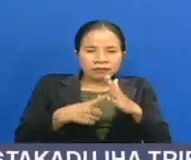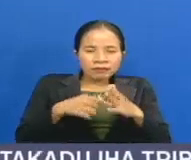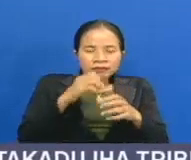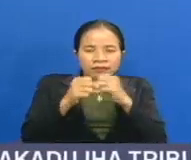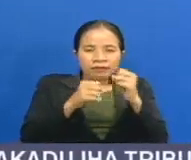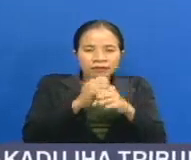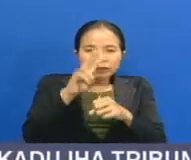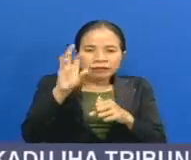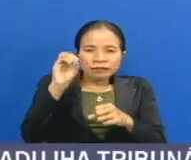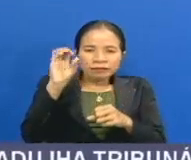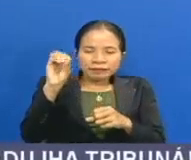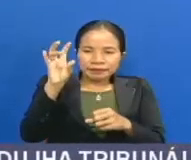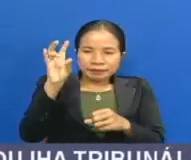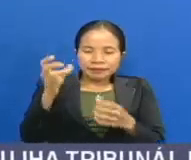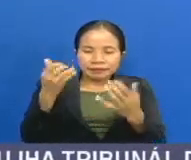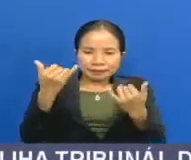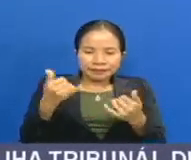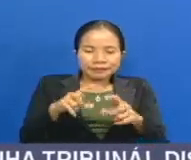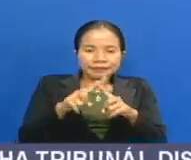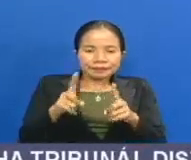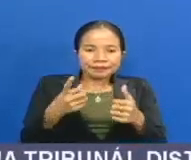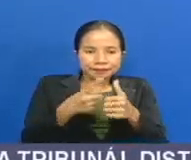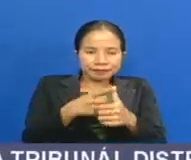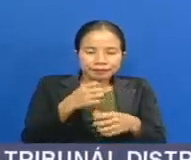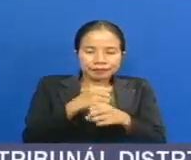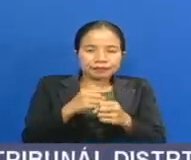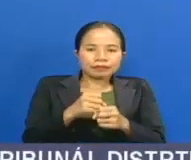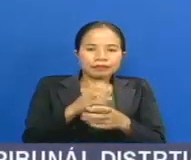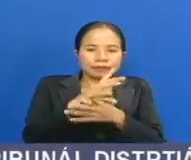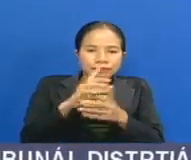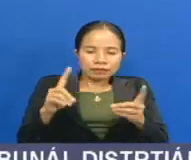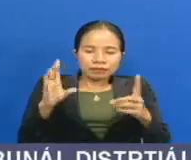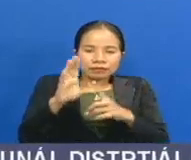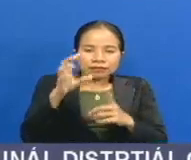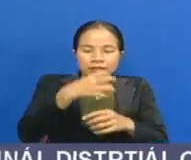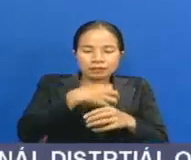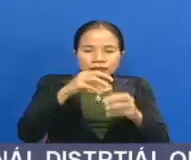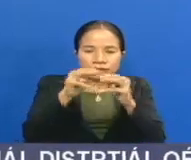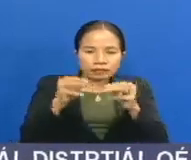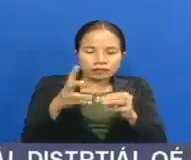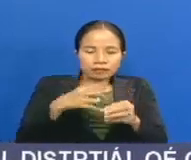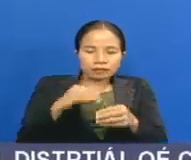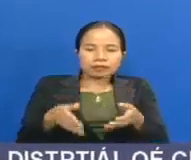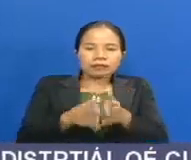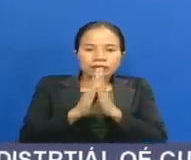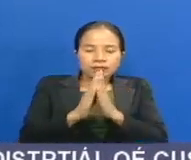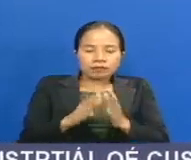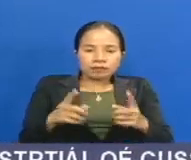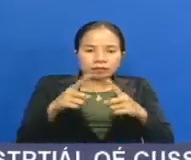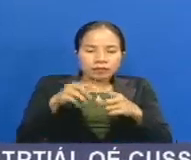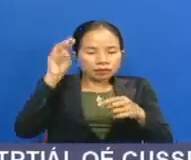Rusitinang Rihun Ruajito, to agora. Mai be antes, halo destruição. Comando Polícia Município de Ili, se russo autorização